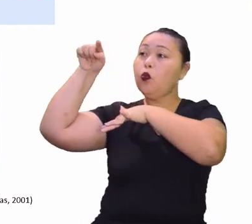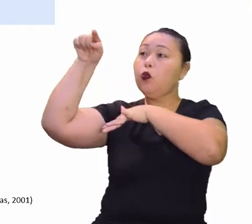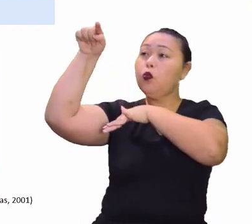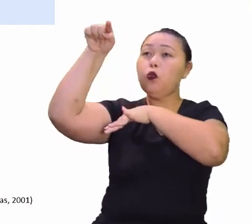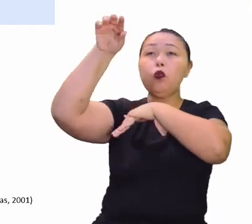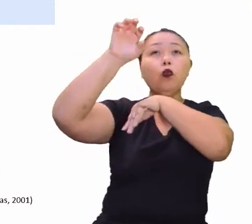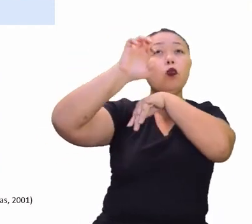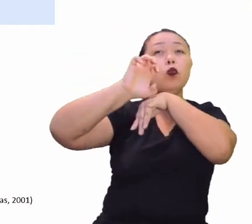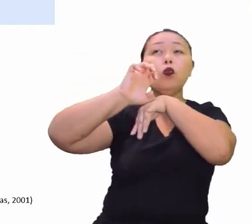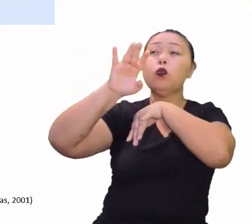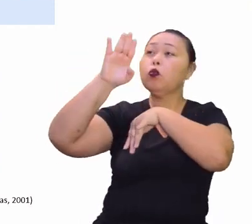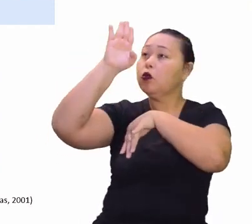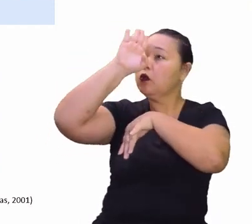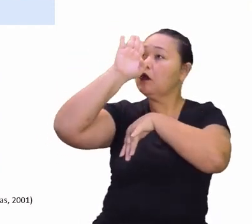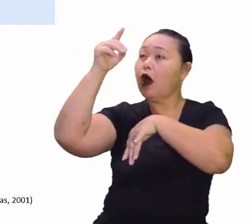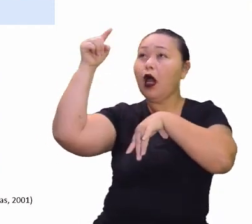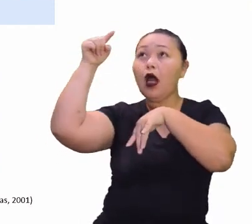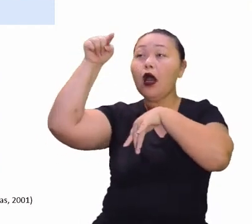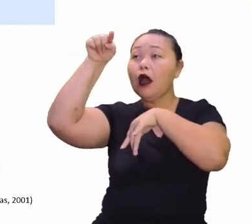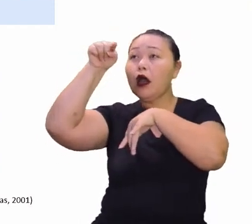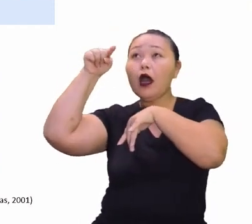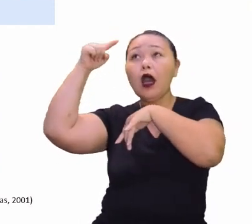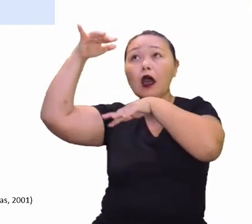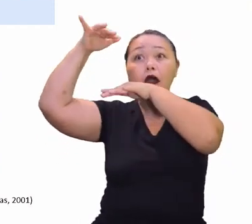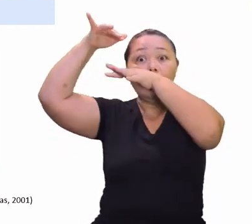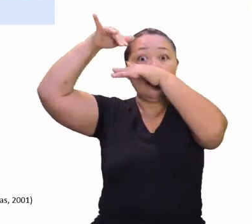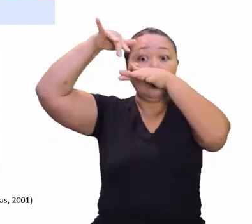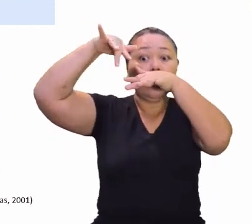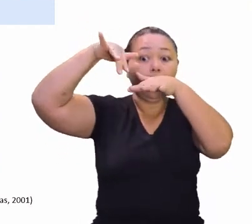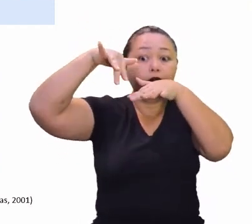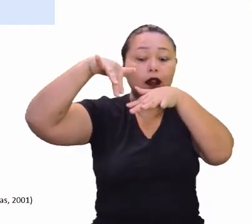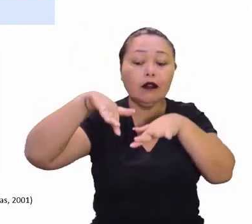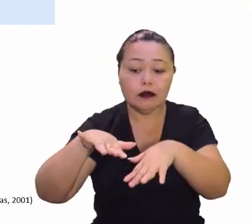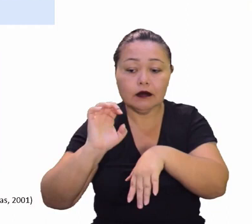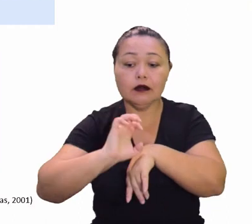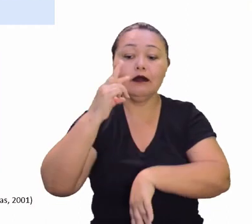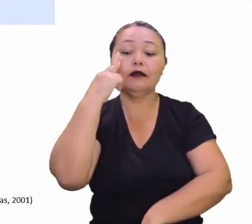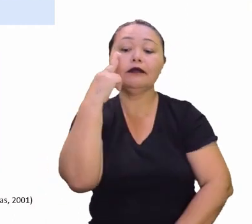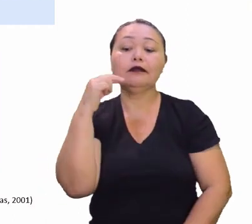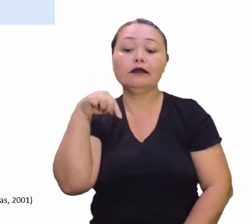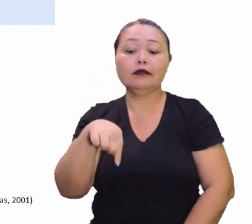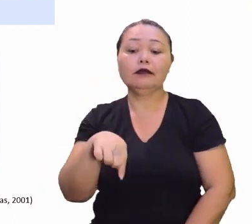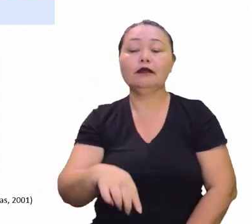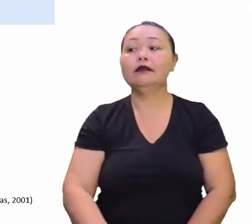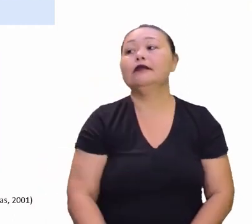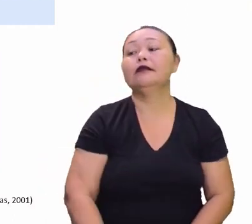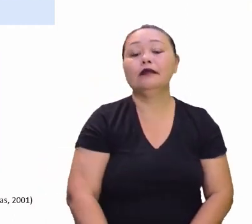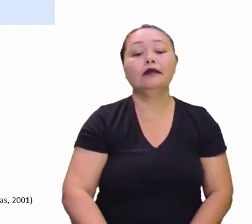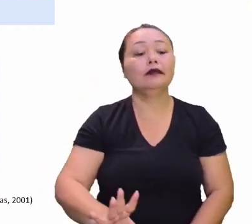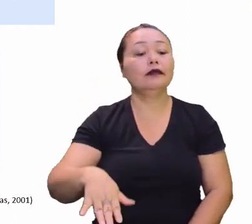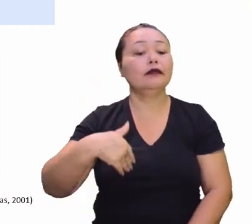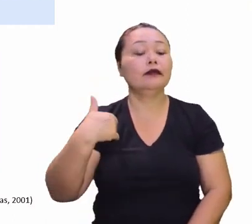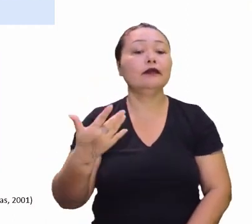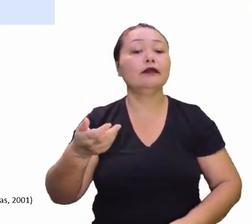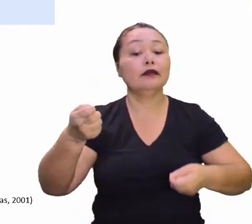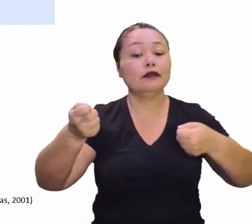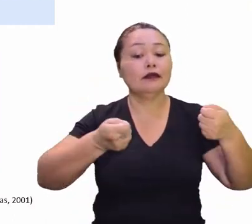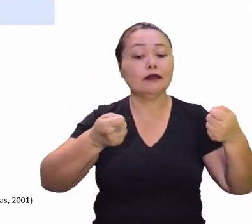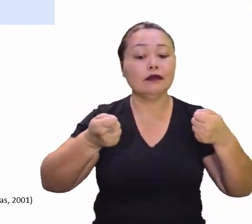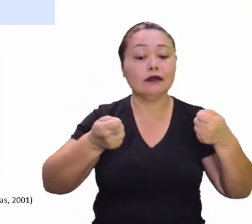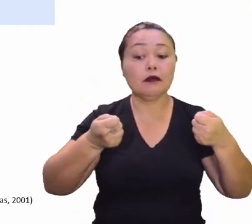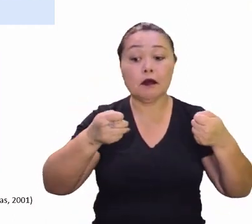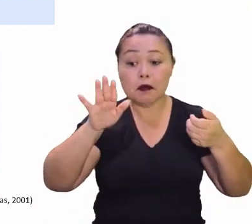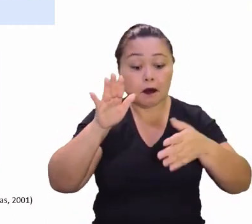diversos estados do Brasil. É isso, Rogério? Isso mesmo. Pelo fato da